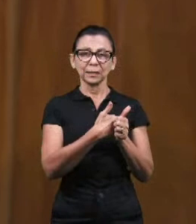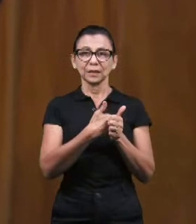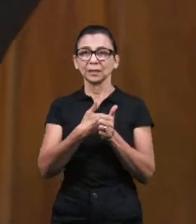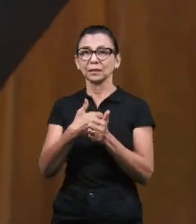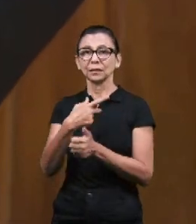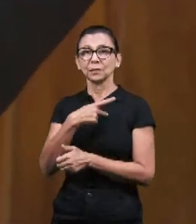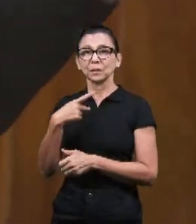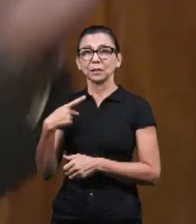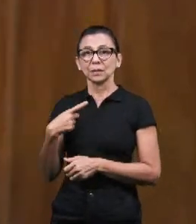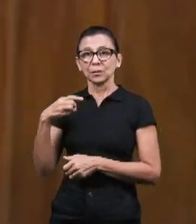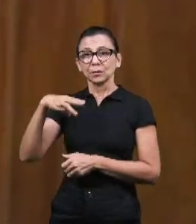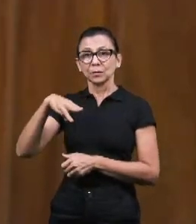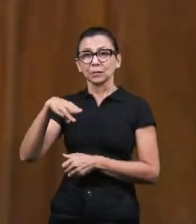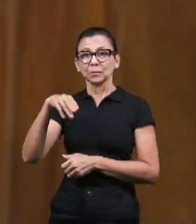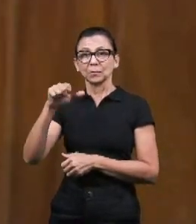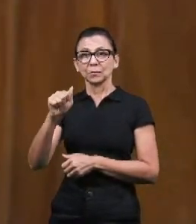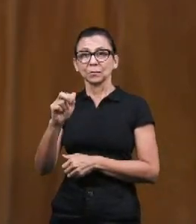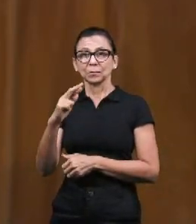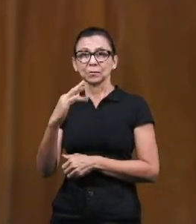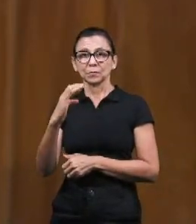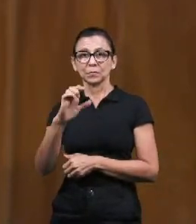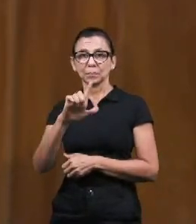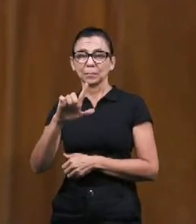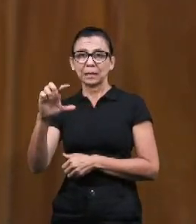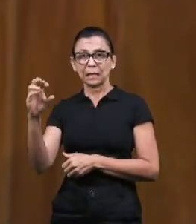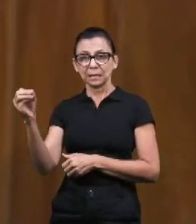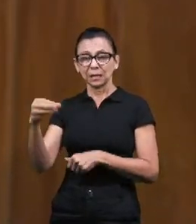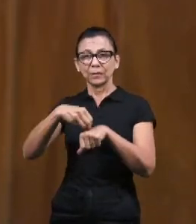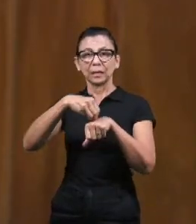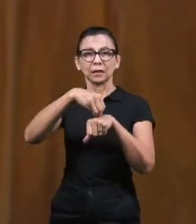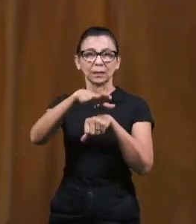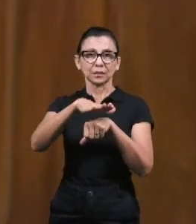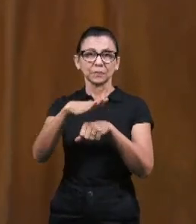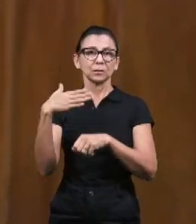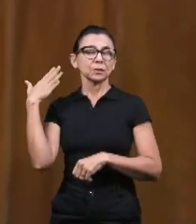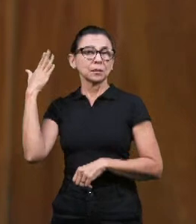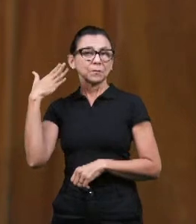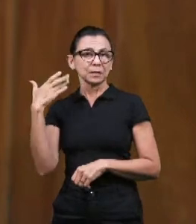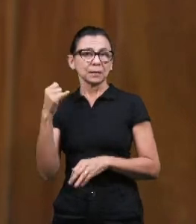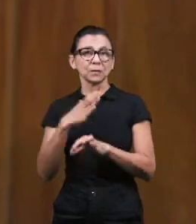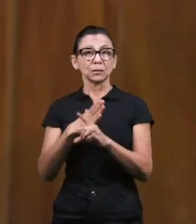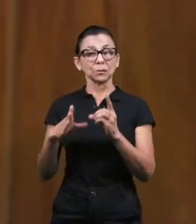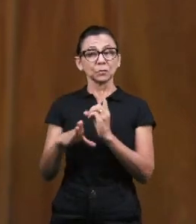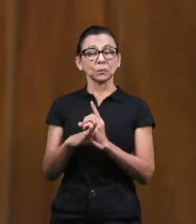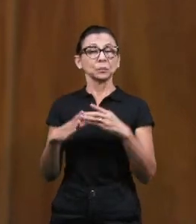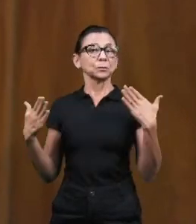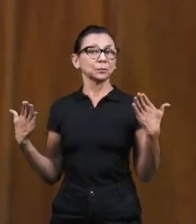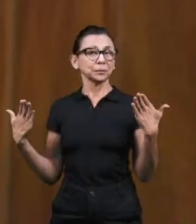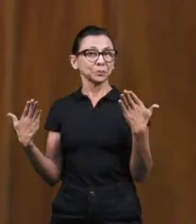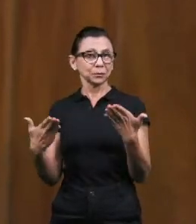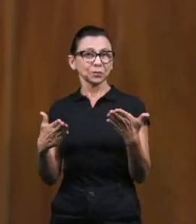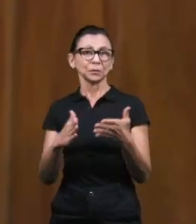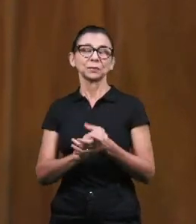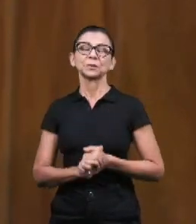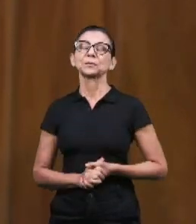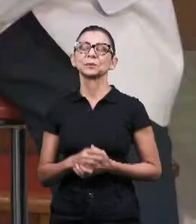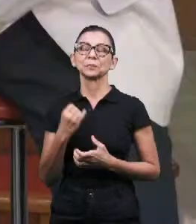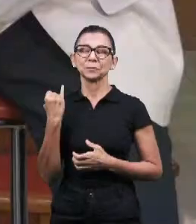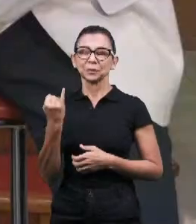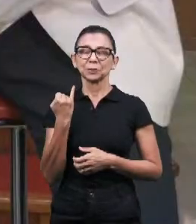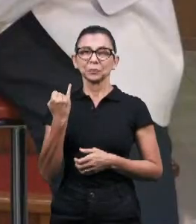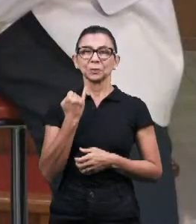aqui neste púlpito, aqui à frente, transmitindo a mensagem hoje e o culto de hoje, e é um culto que a sua participação